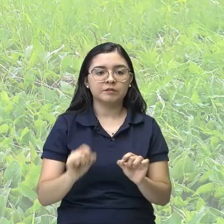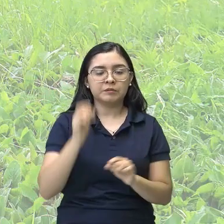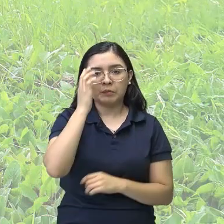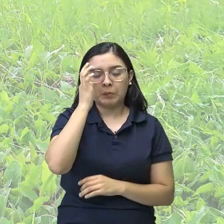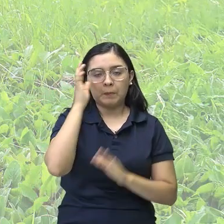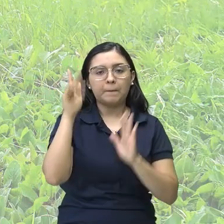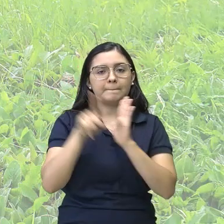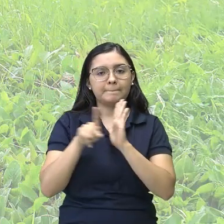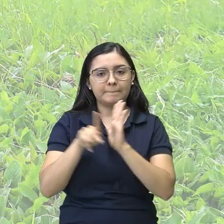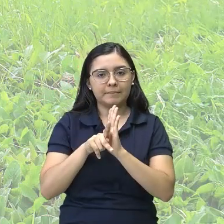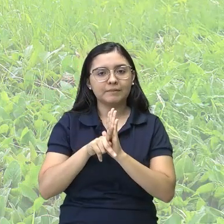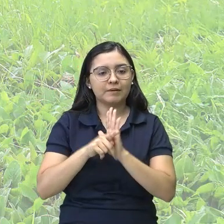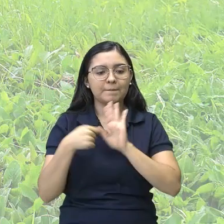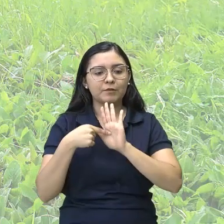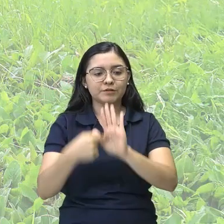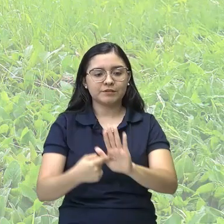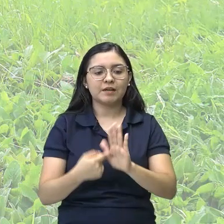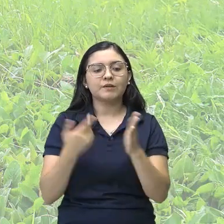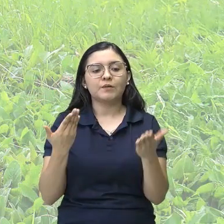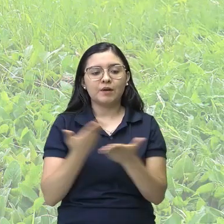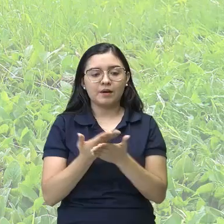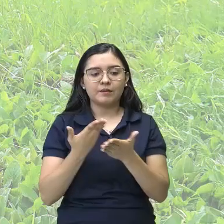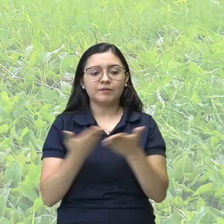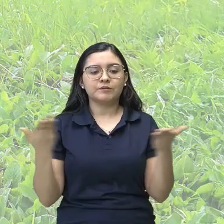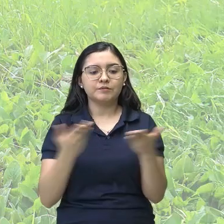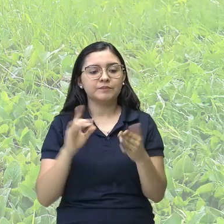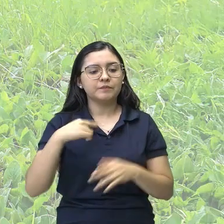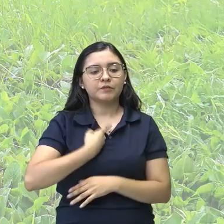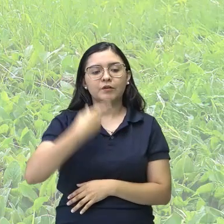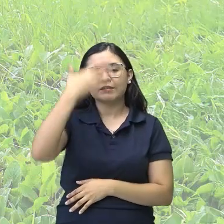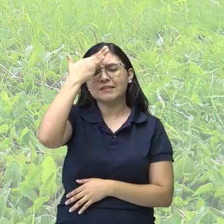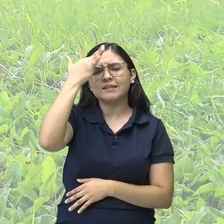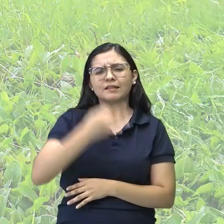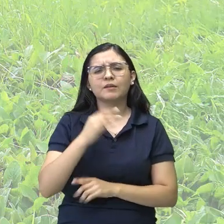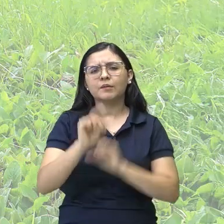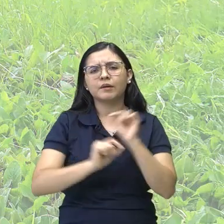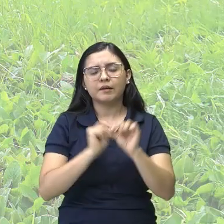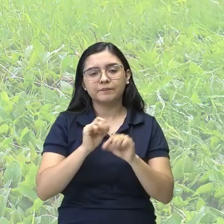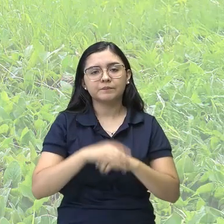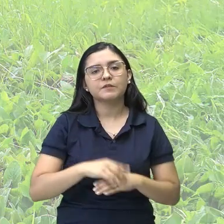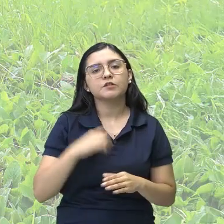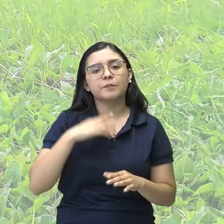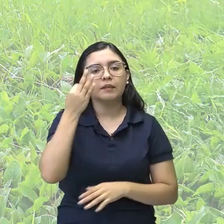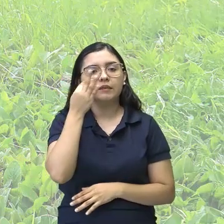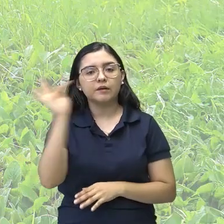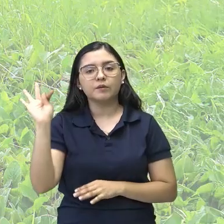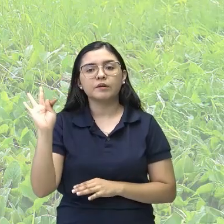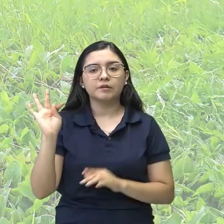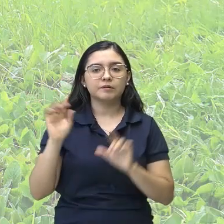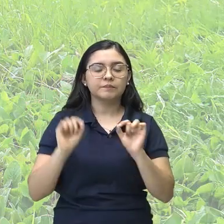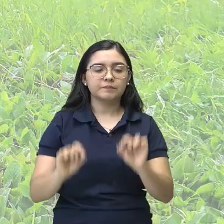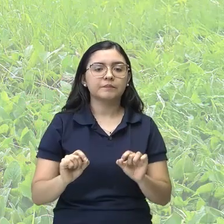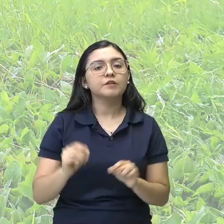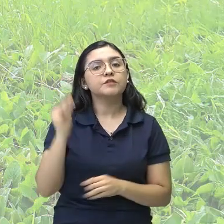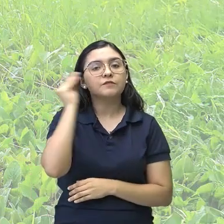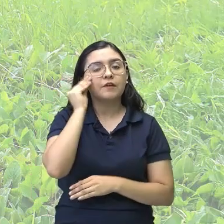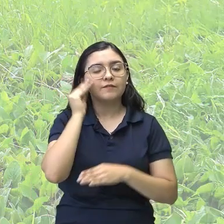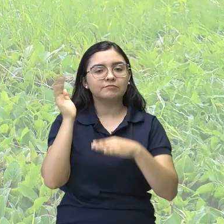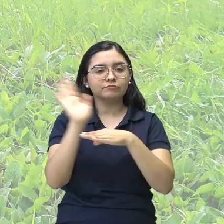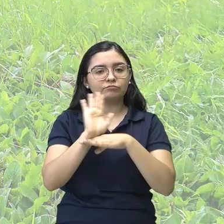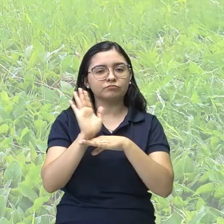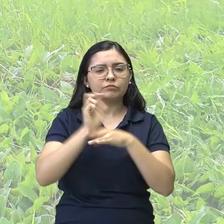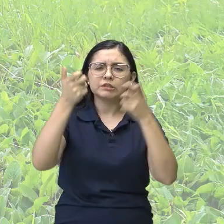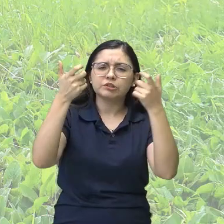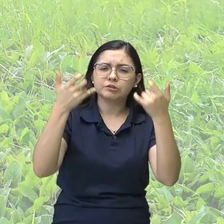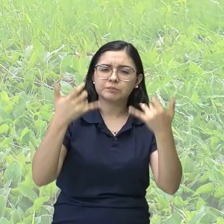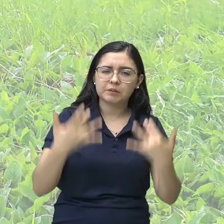né, sendo mostrada aqui na nossa aula. E a gente vai entender um pouquinho sobre a teoria assistindo um VT que